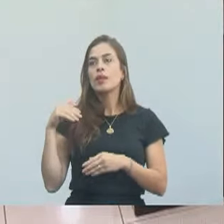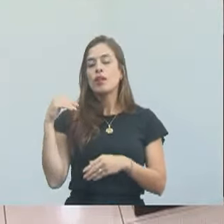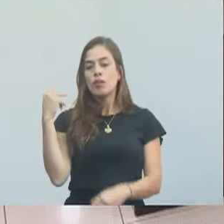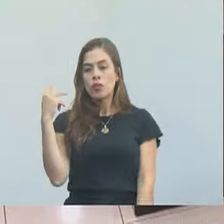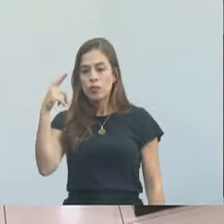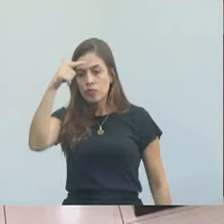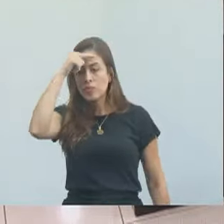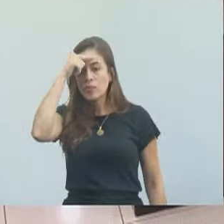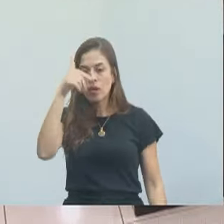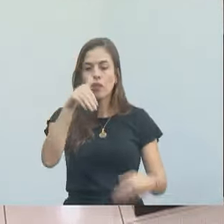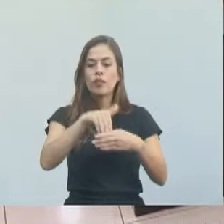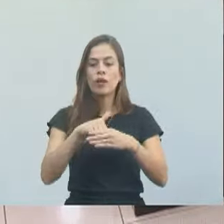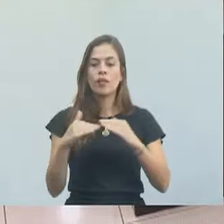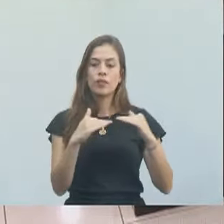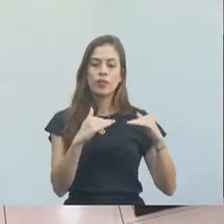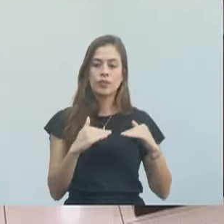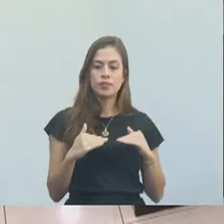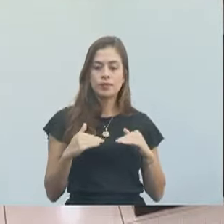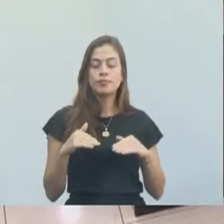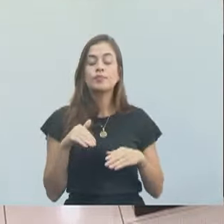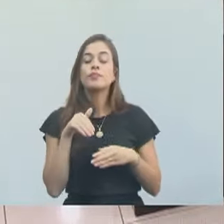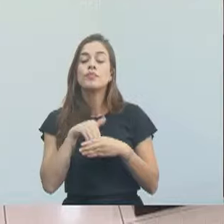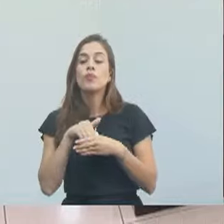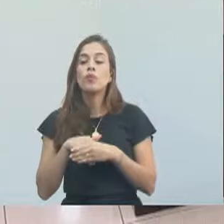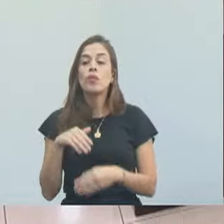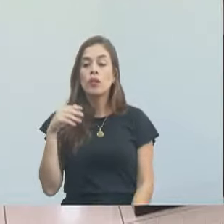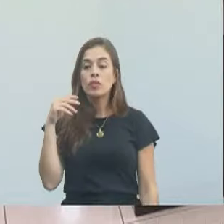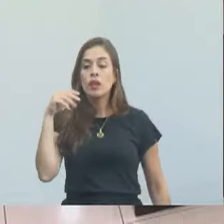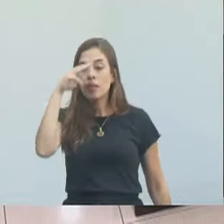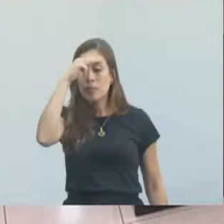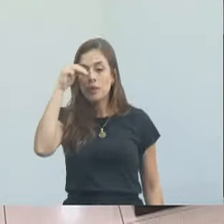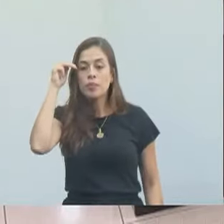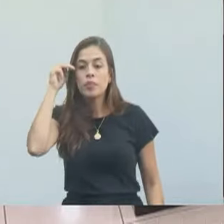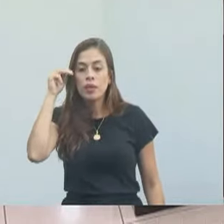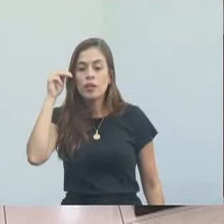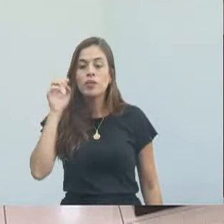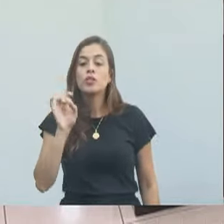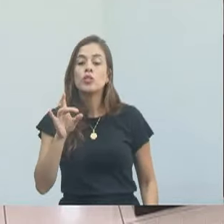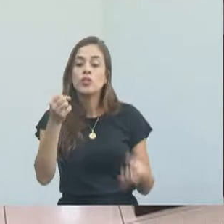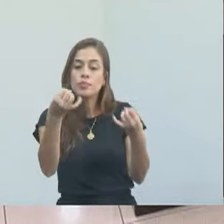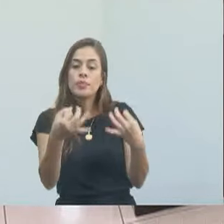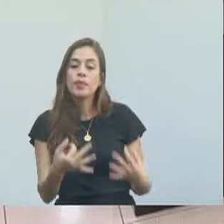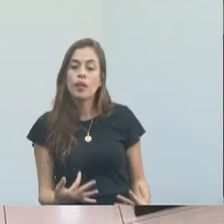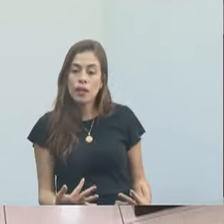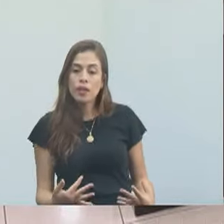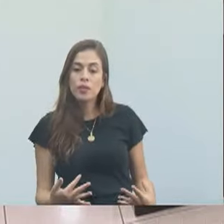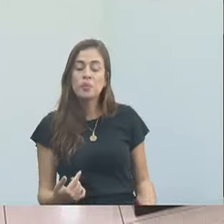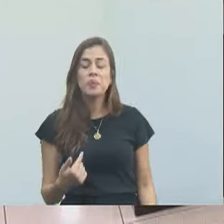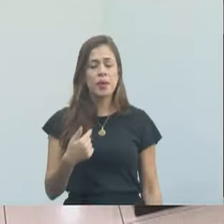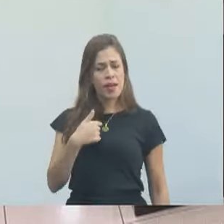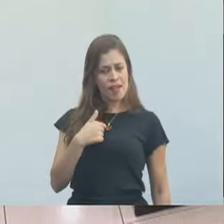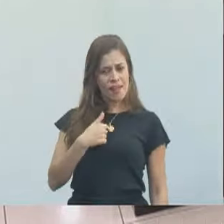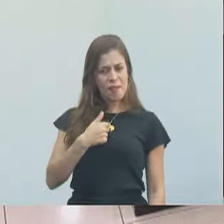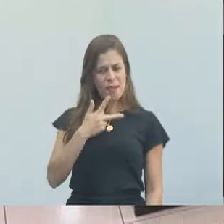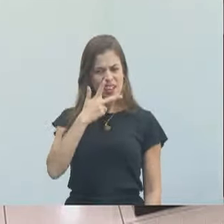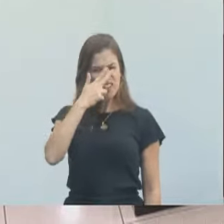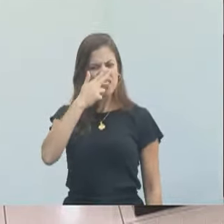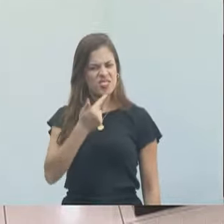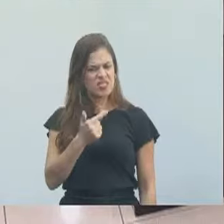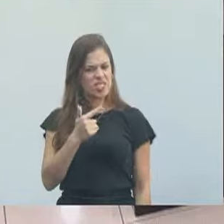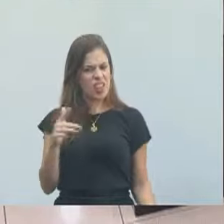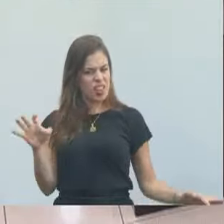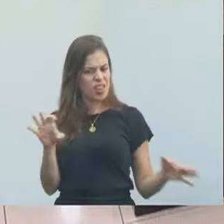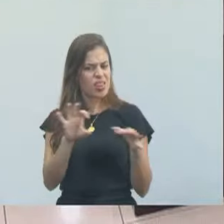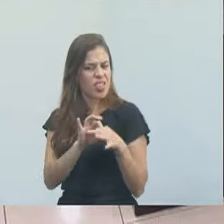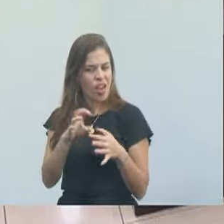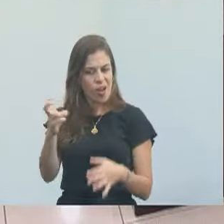Flávio? Favorável. Como vota a vereadora Maria Amélia? Só justificando meu voto, eu que achava que não tinha ligação alguma